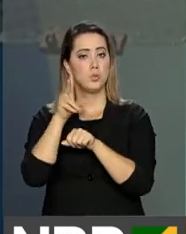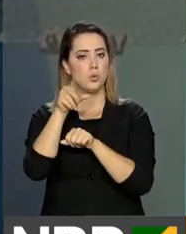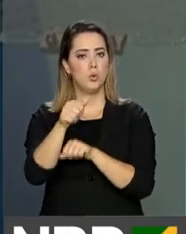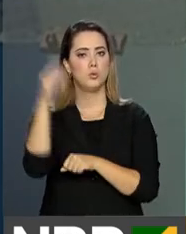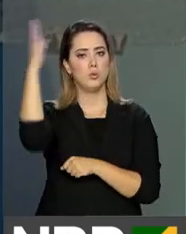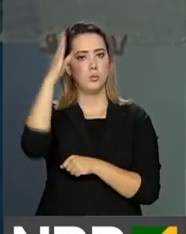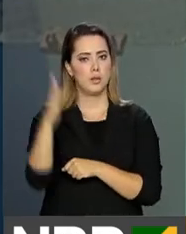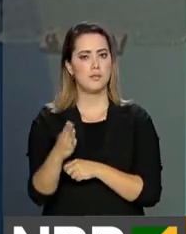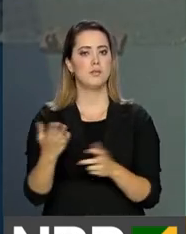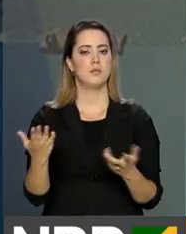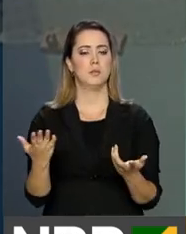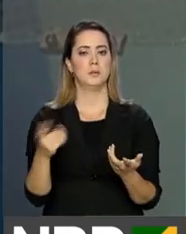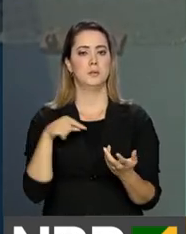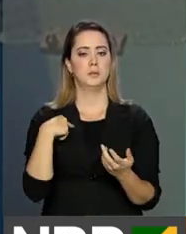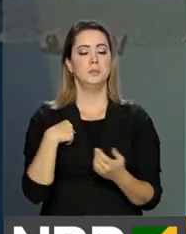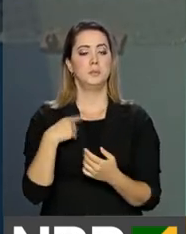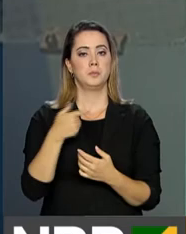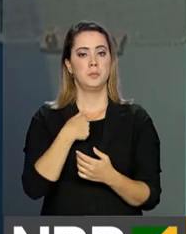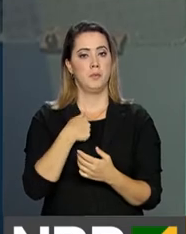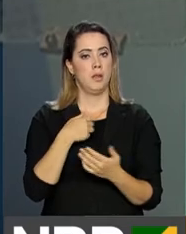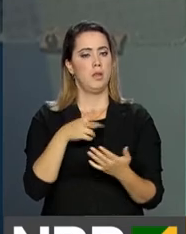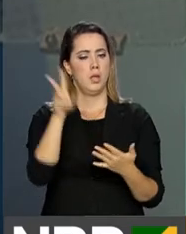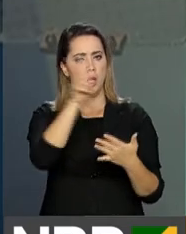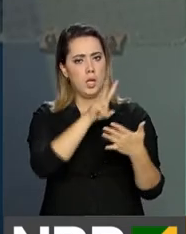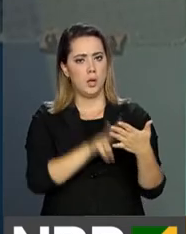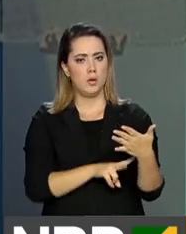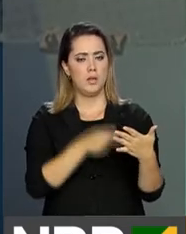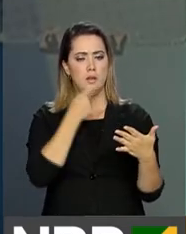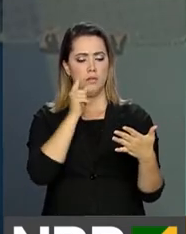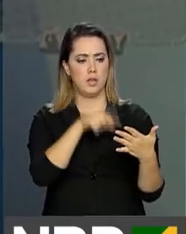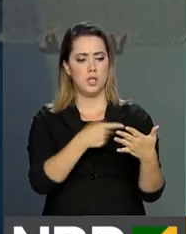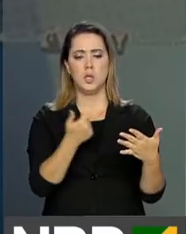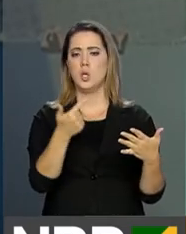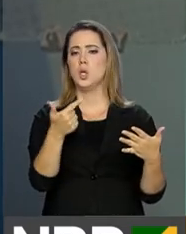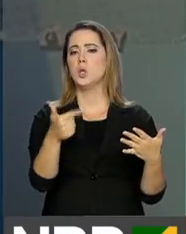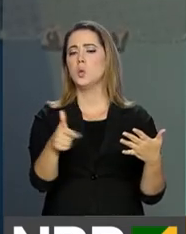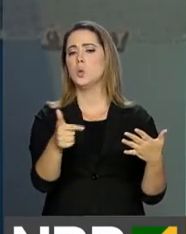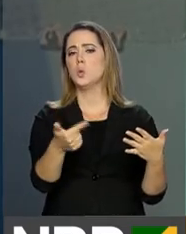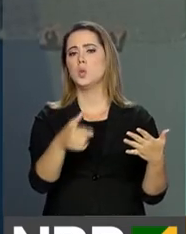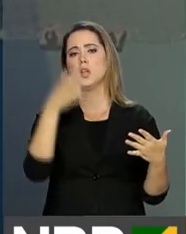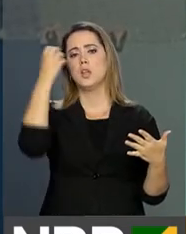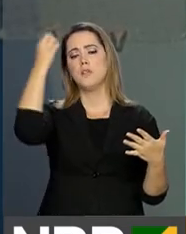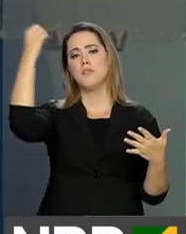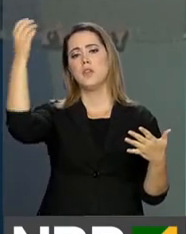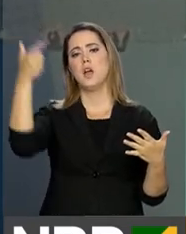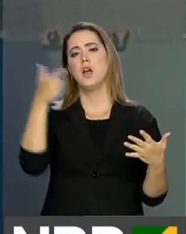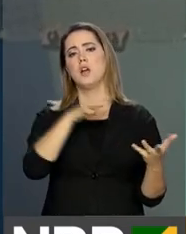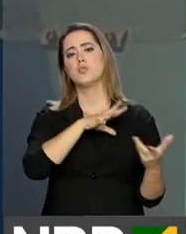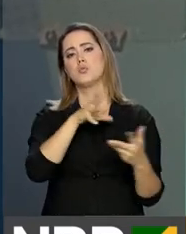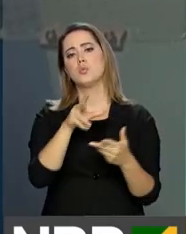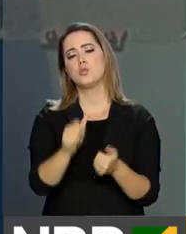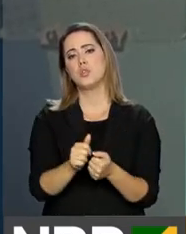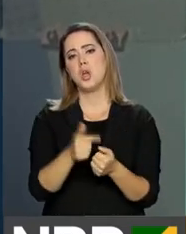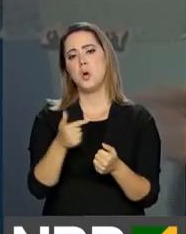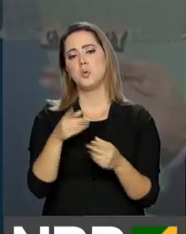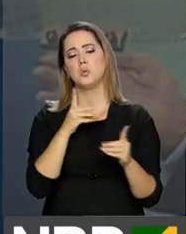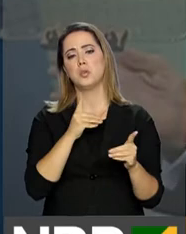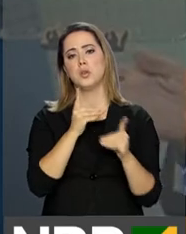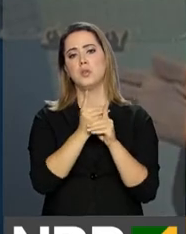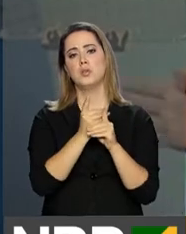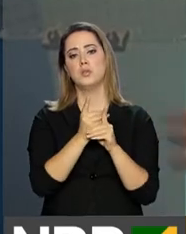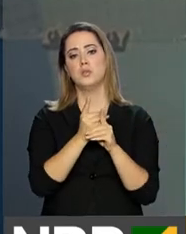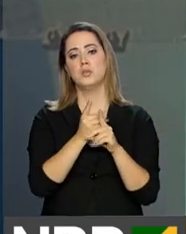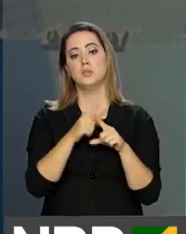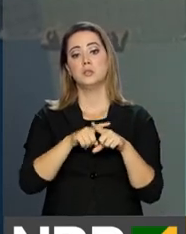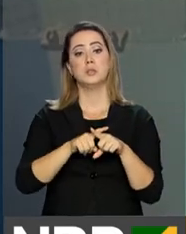em alguns jornais que nós não temos tido viagens internacionais, nós não temos tido encontros internacionais, desde o primeiro